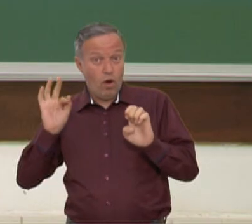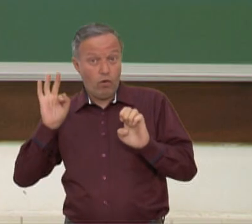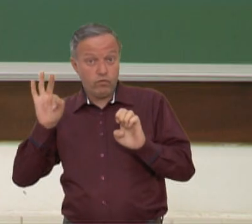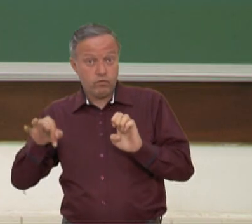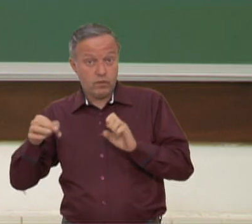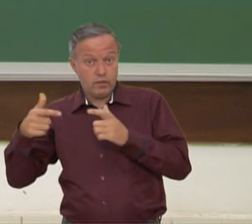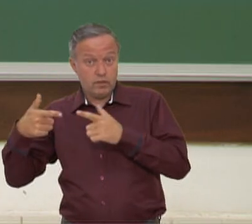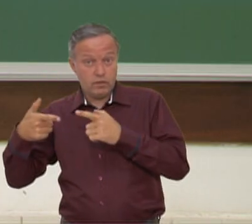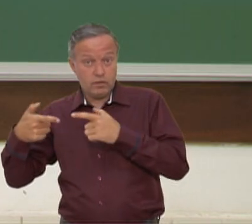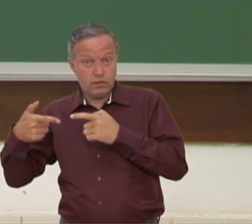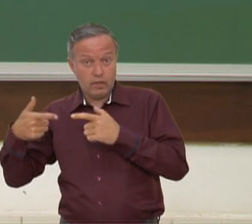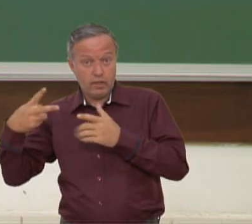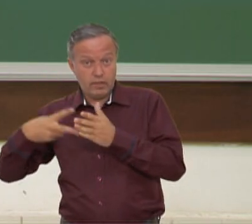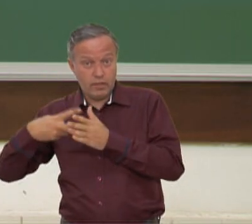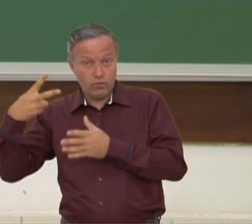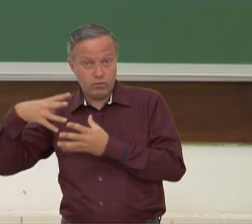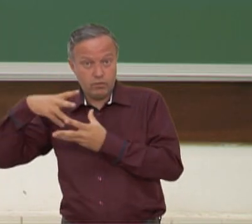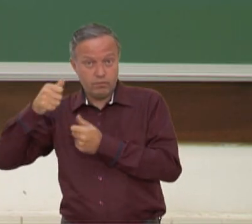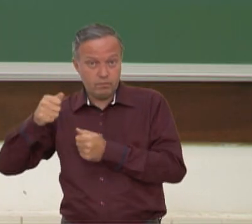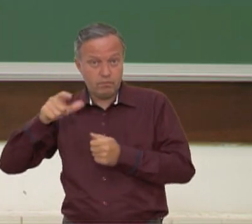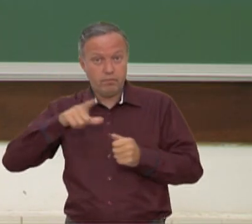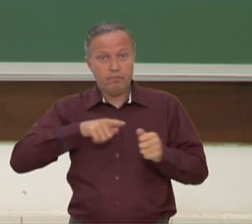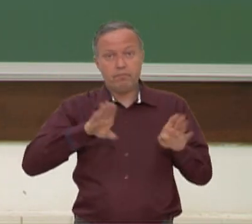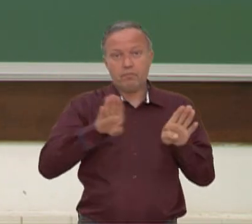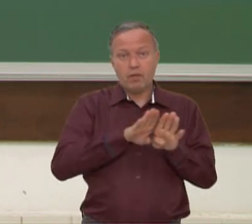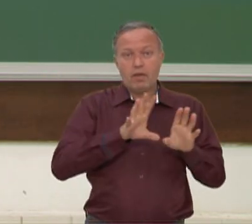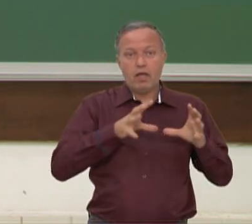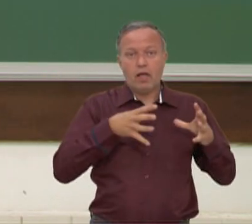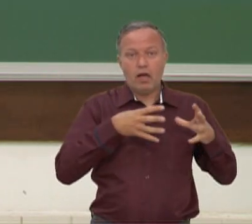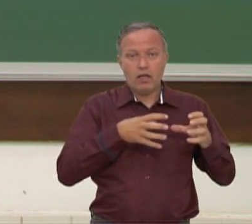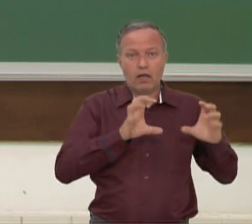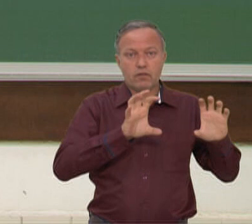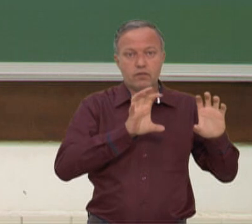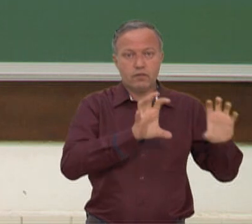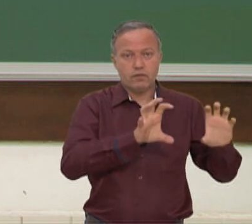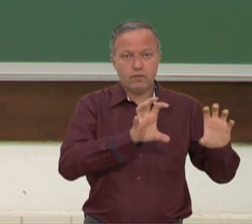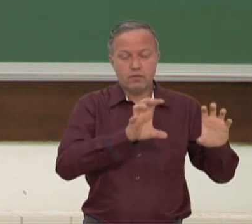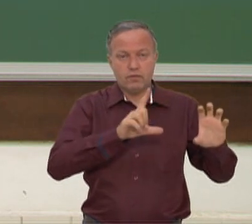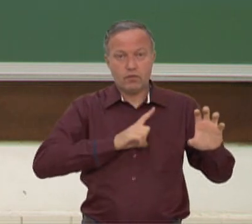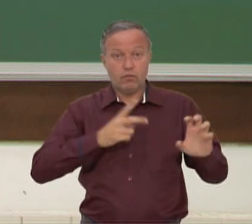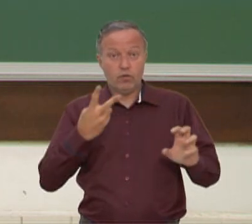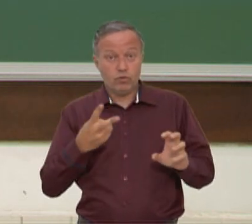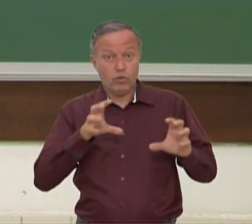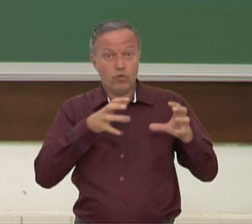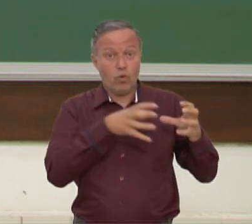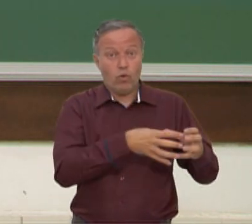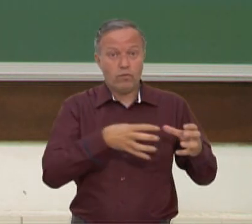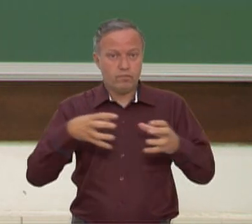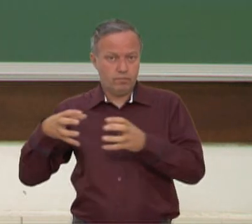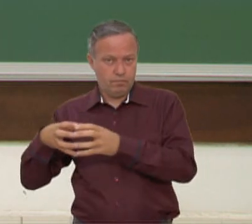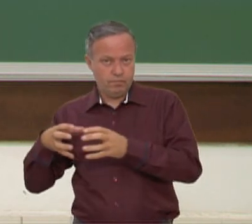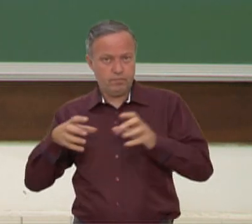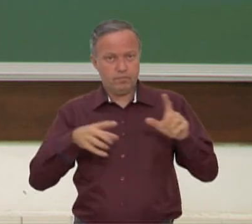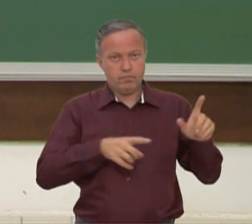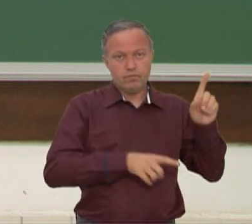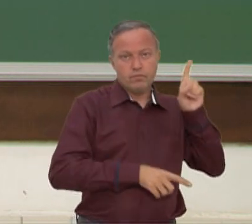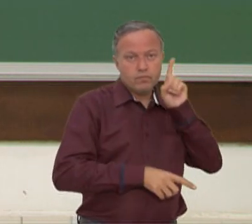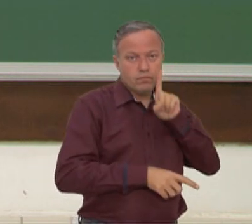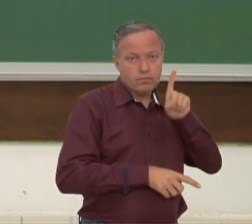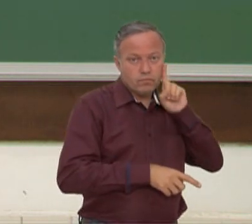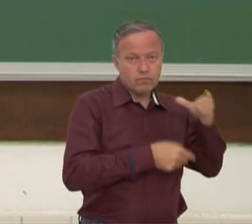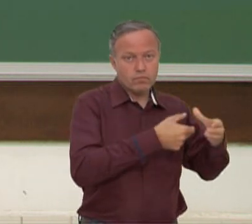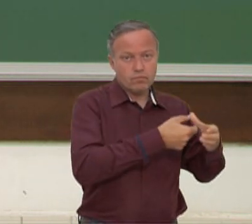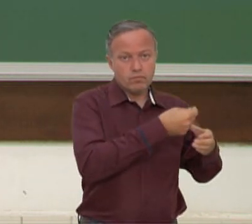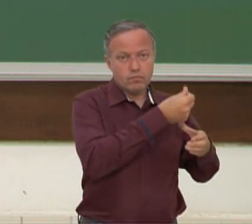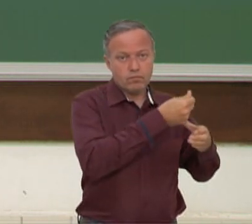dois polos de influência no mundo. O polo socialista, União Soviética, e o polo capitalista, representado pelos